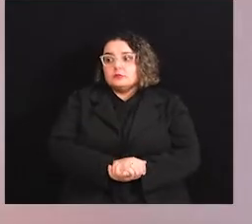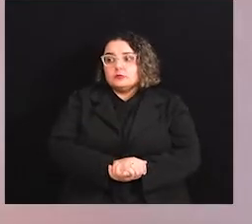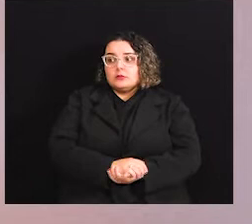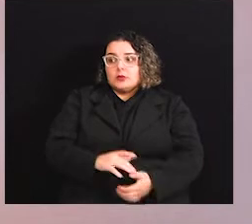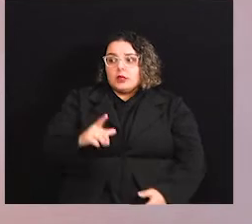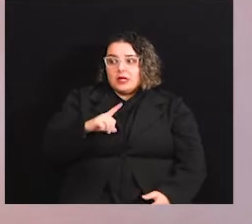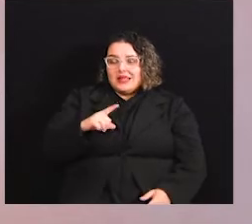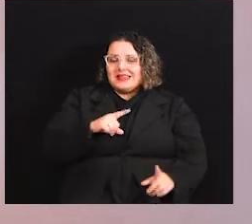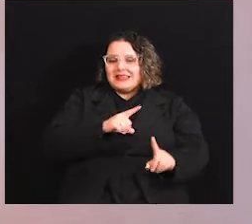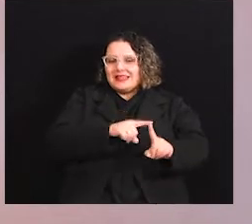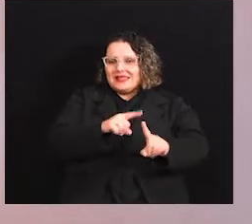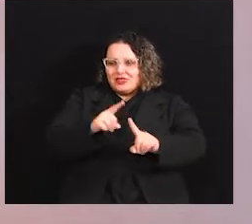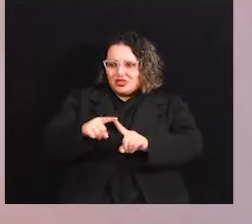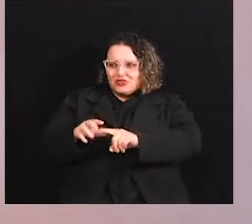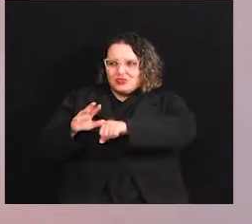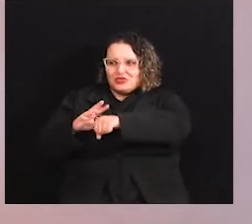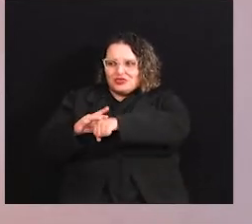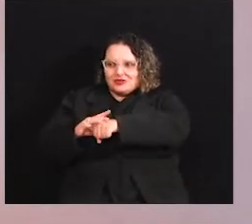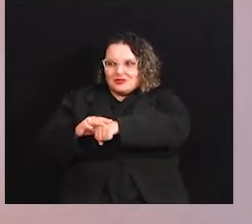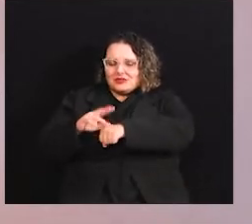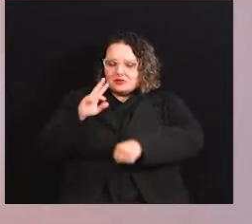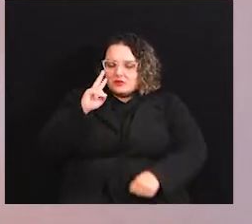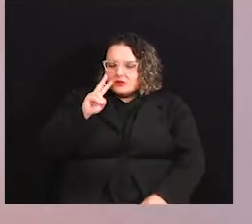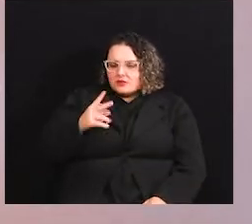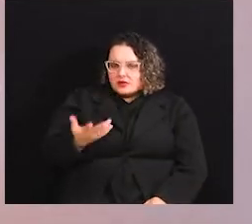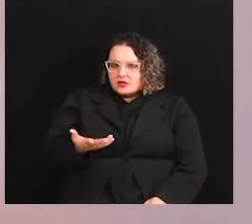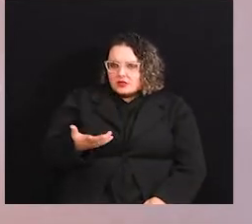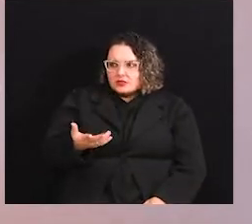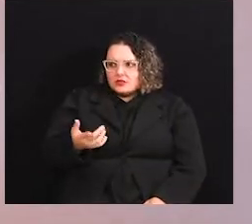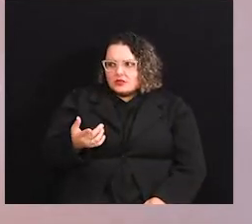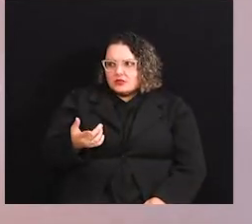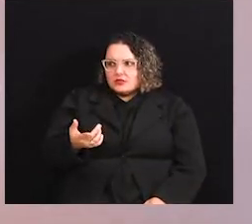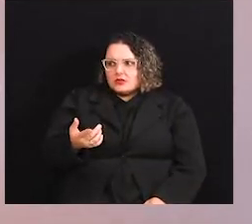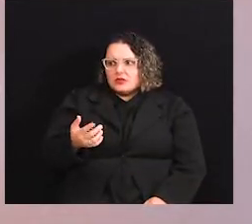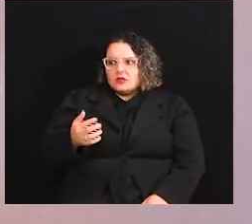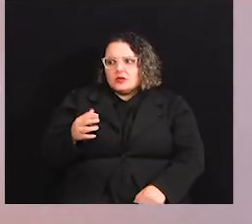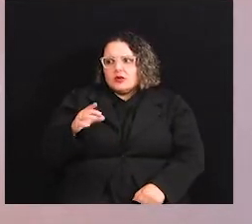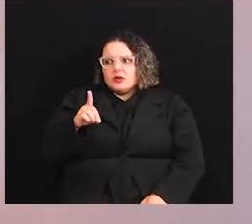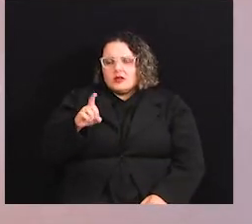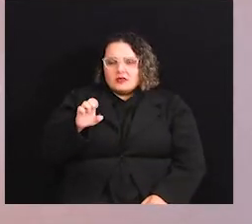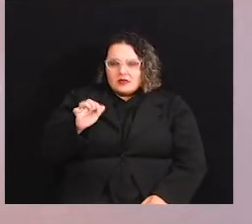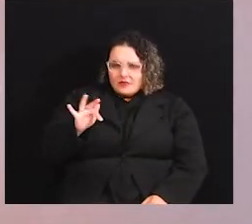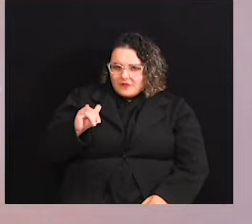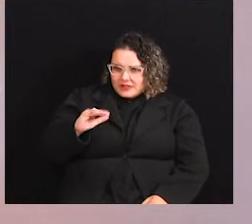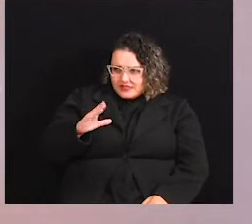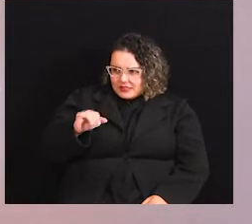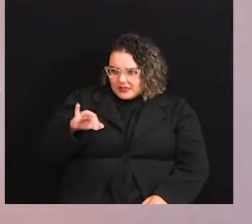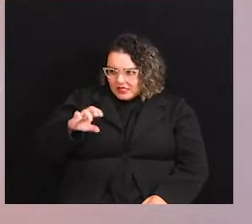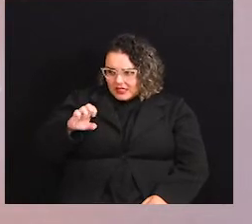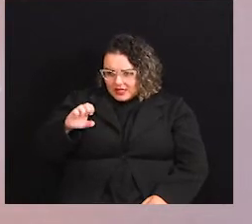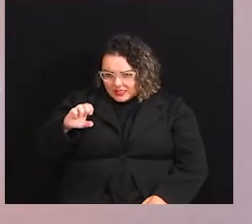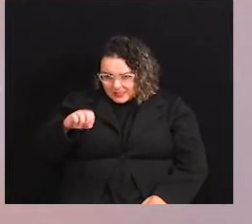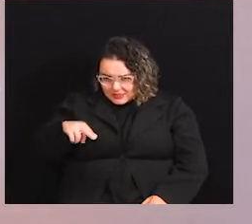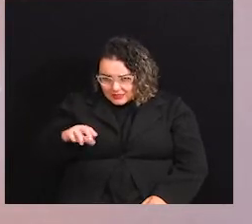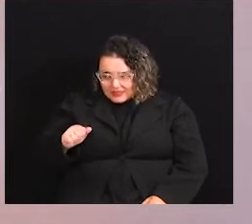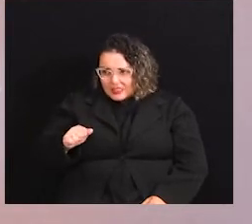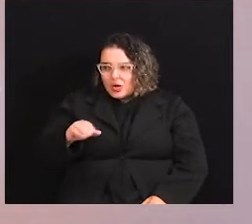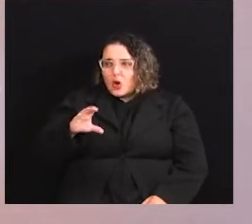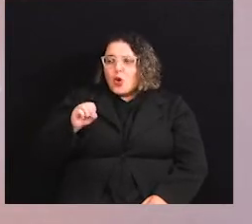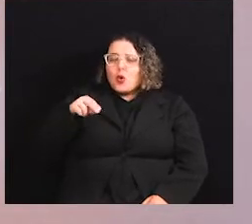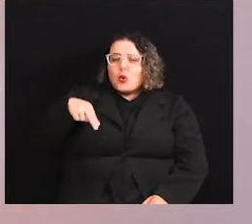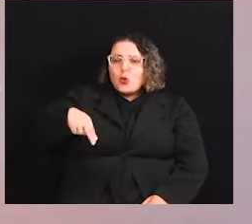também tem tipos de intolerância? Eu estava dando uma olhada, tipo deficiência congênita, deficiência primária e